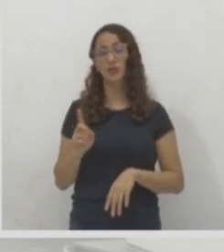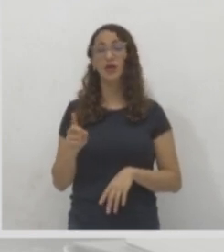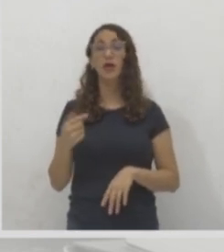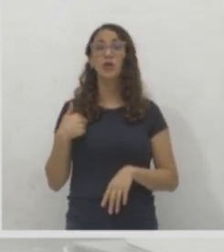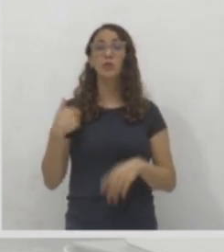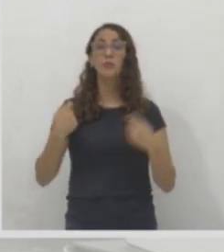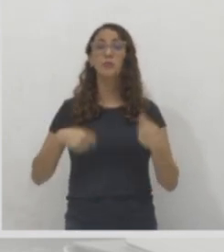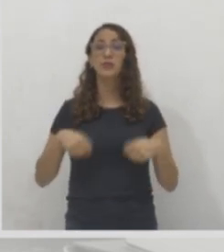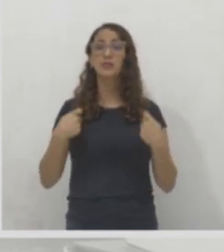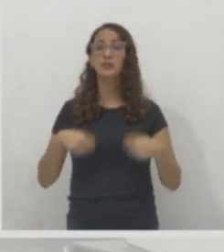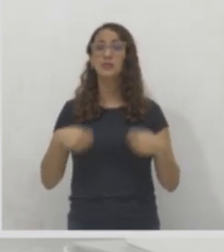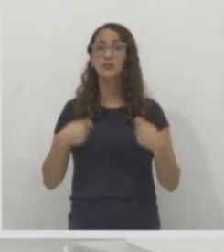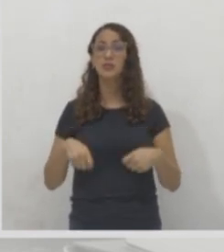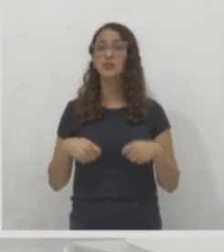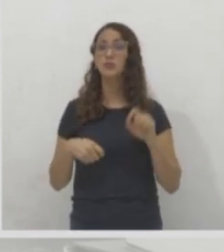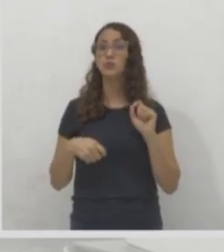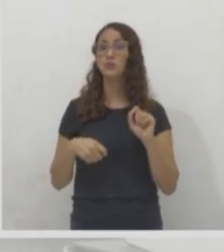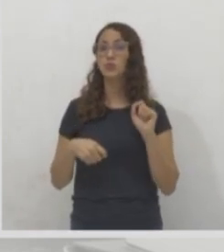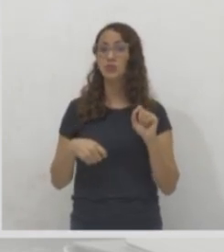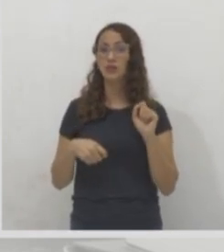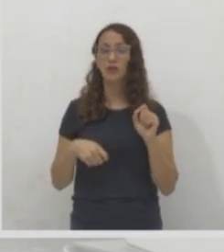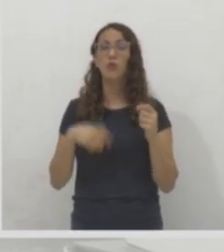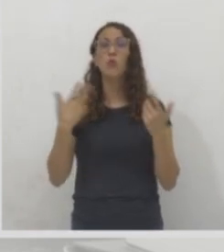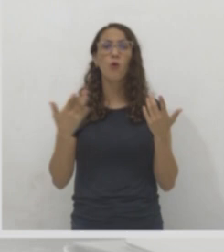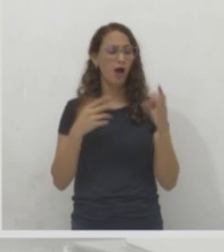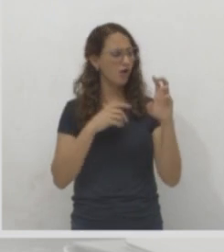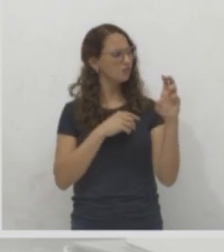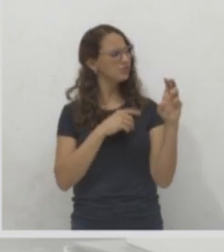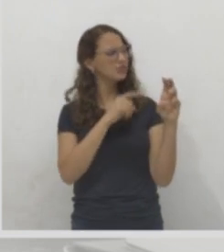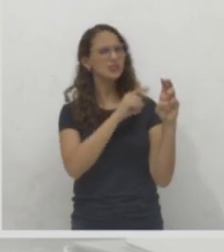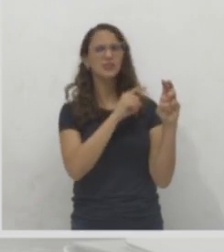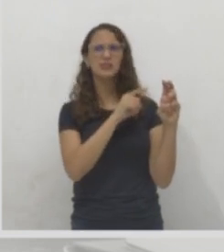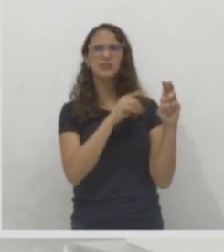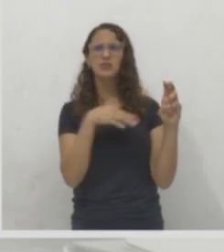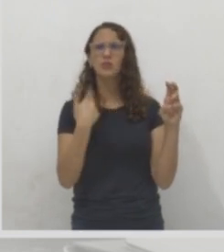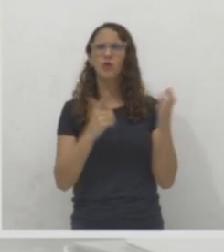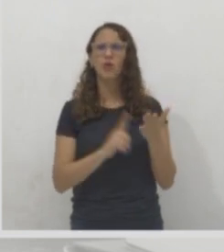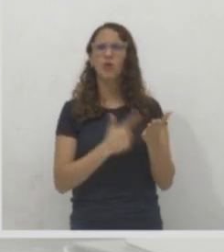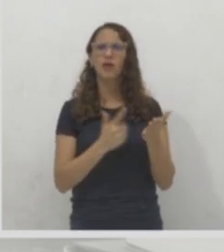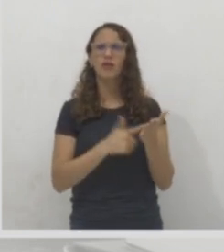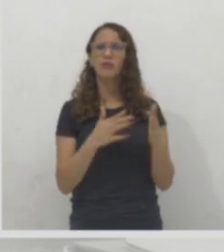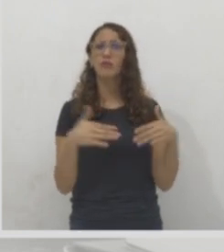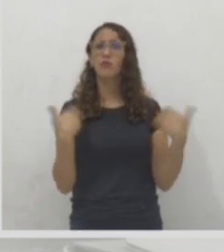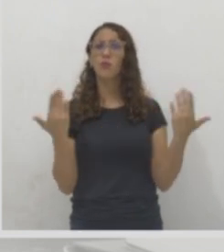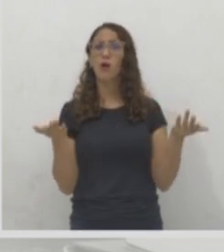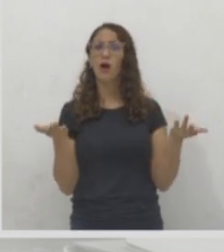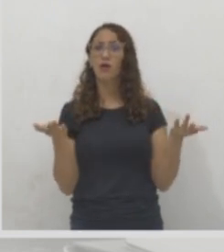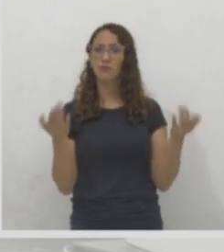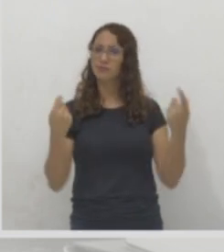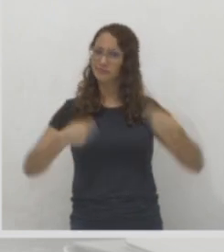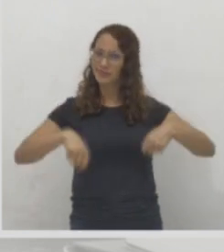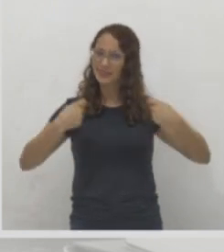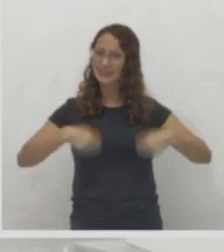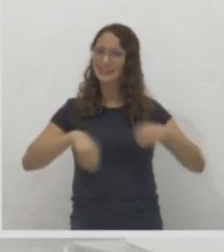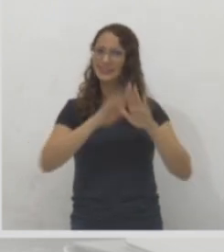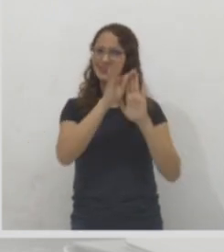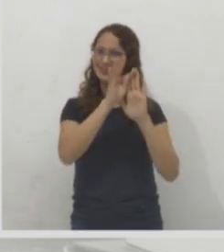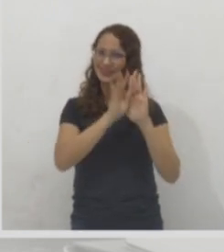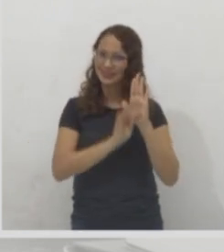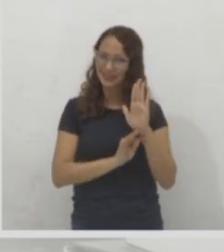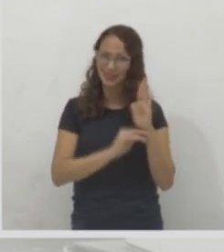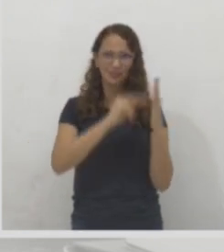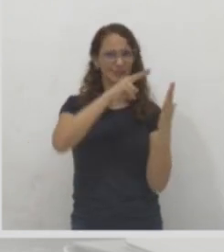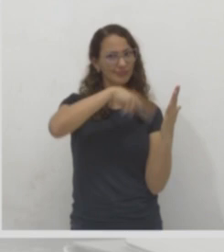saiba que obras são essas, que livros são esses, eu preciso ler o texto que foi produzido. O